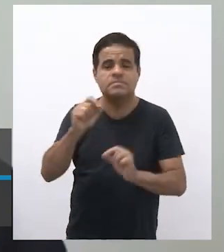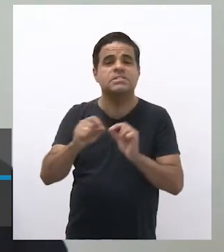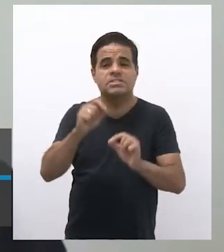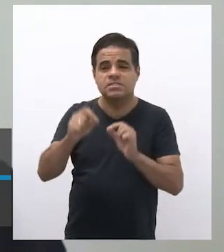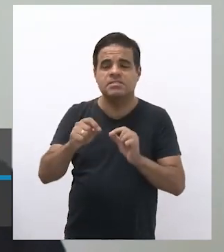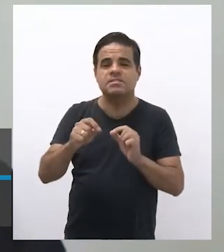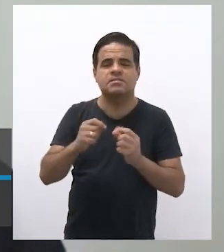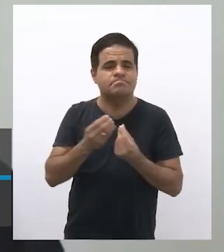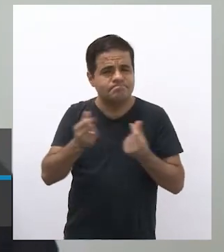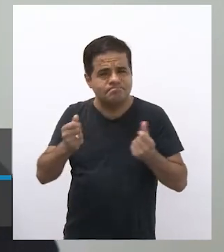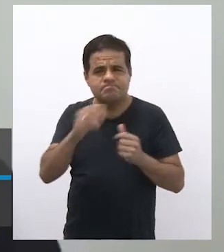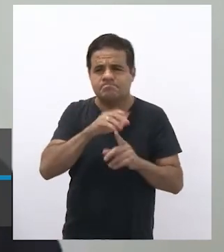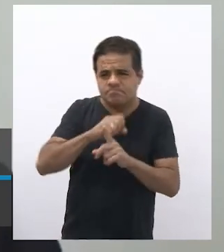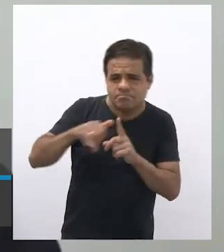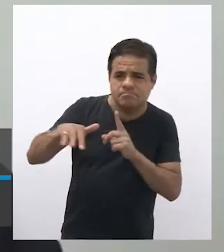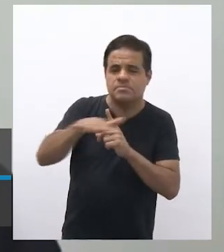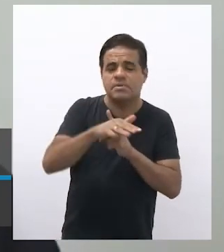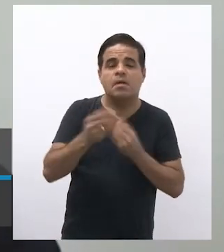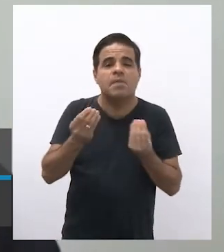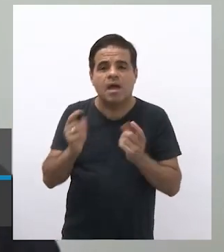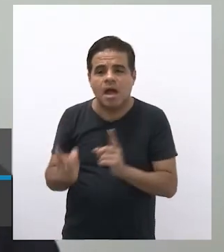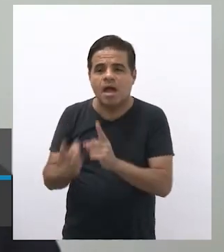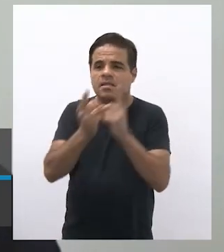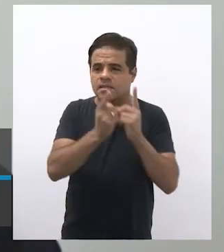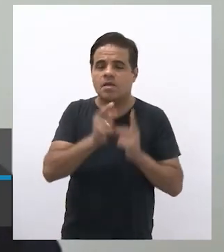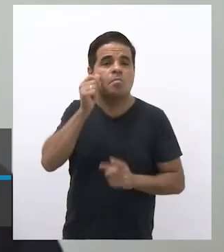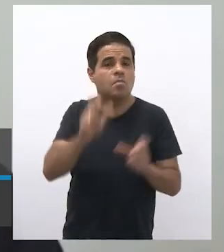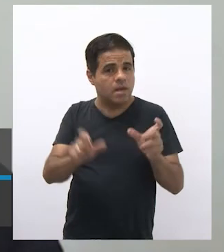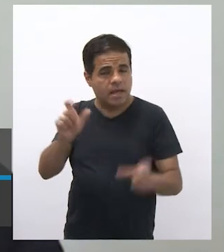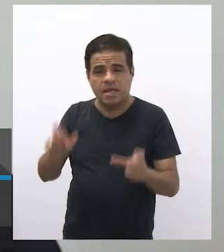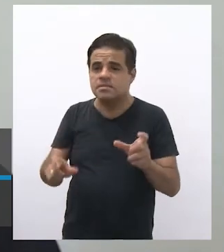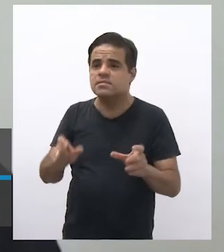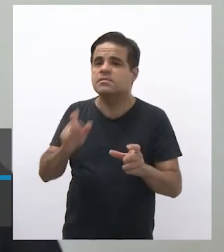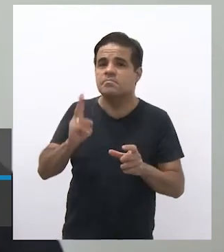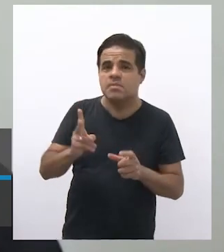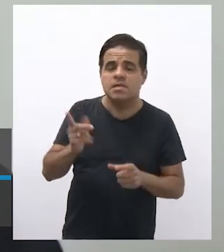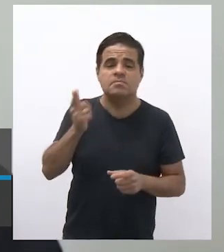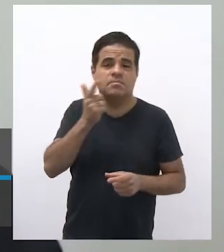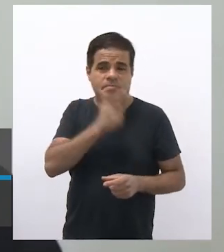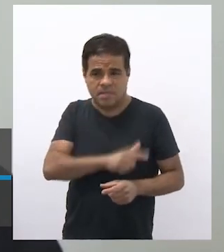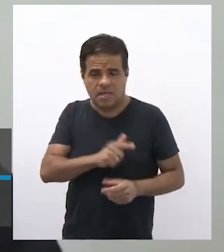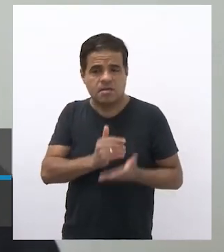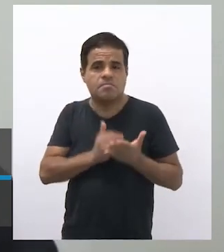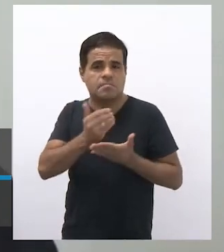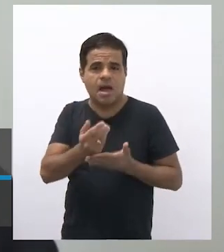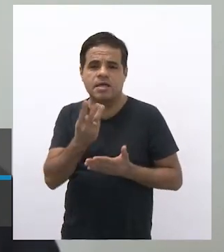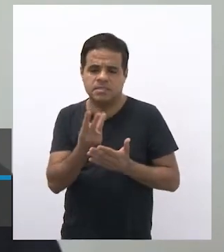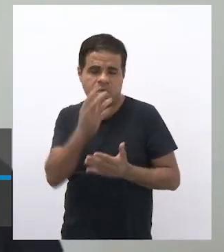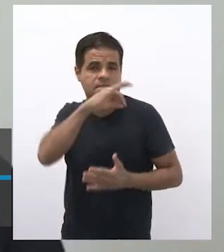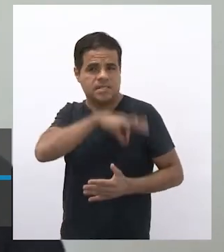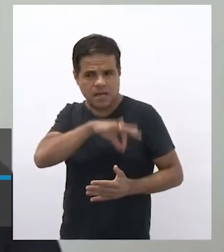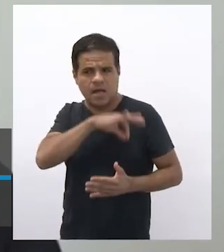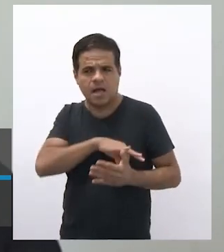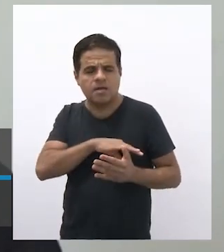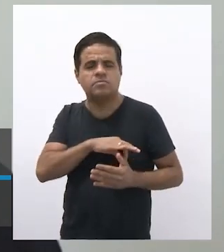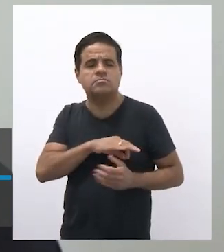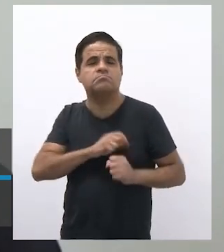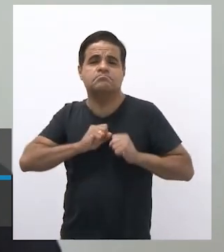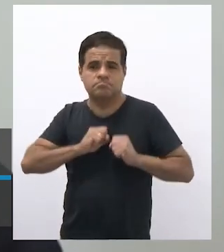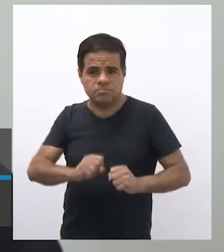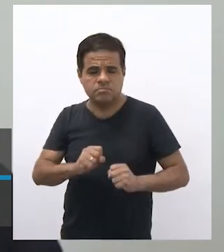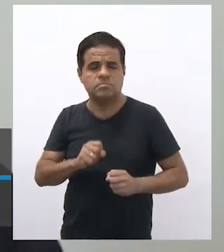de vulnerabilidade social para atender também mulheres que, mesmo ganhando, né, mais de 3 salários mínimos,